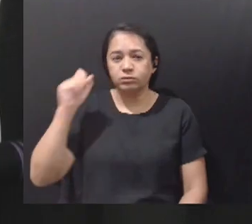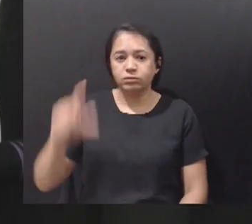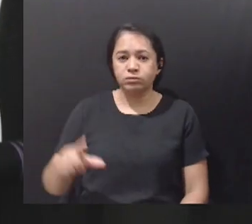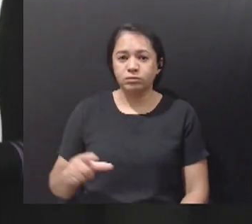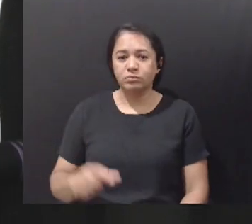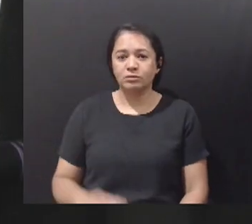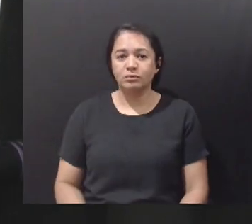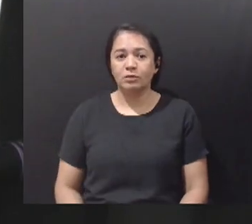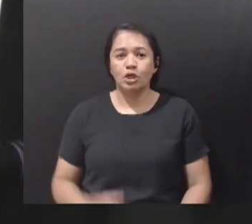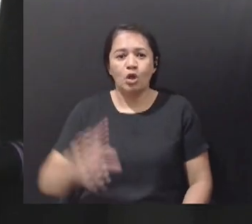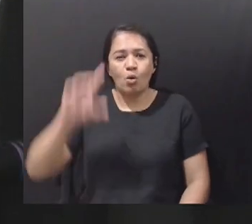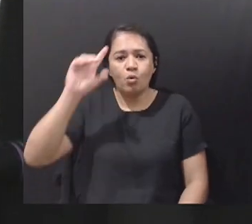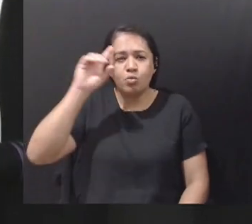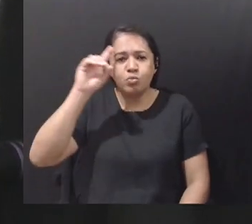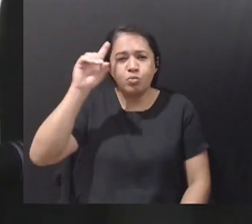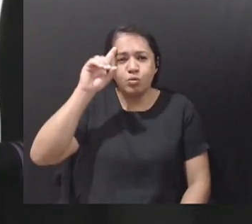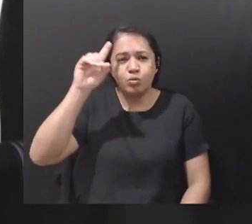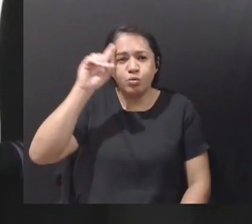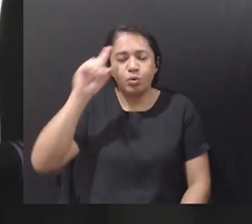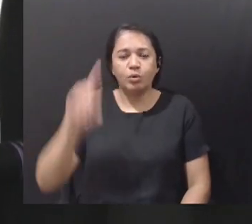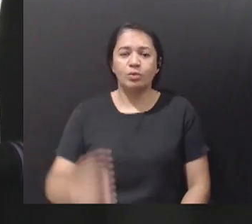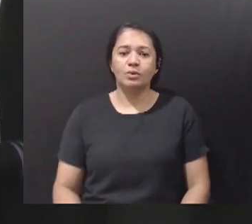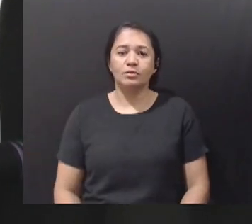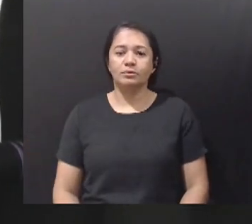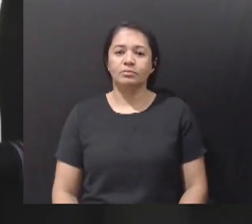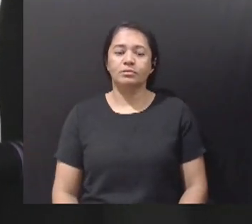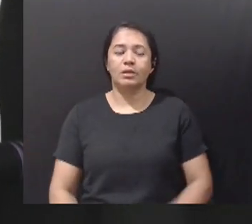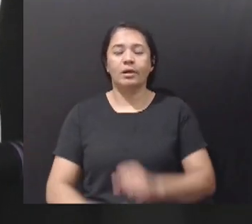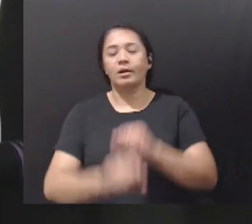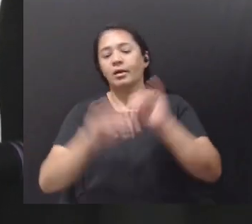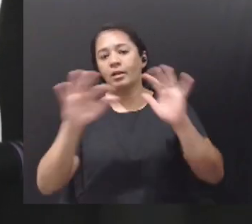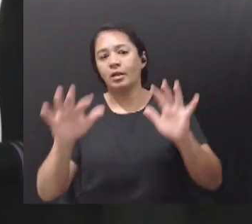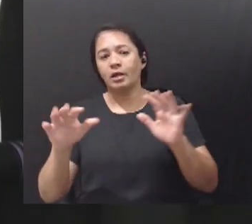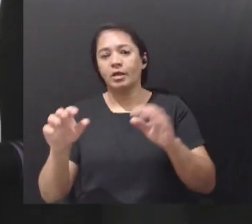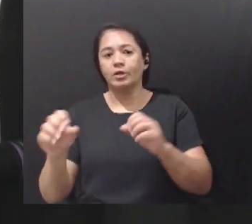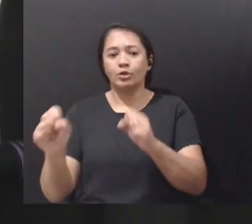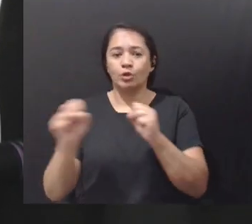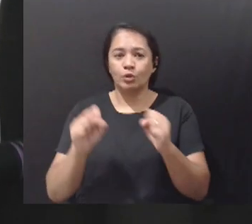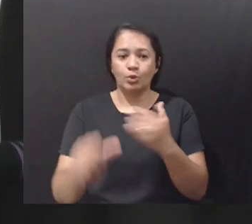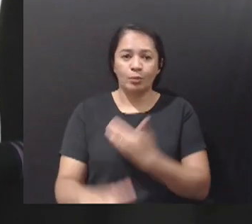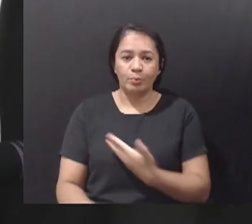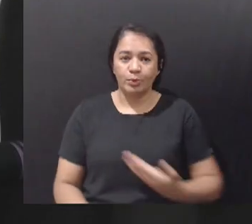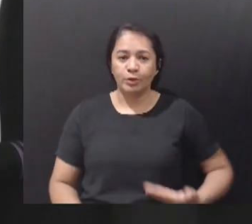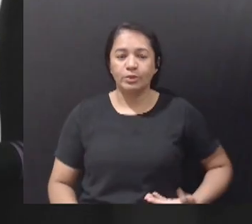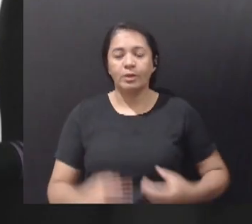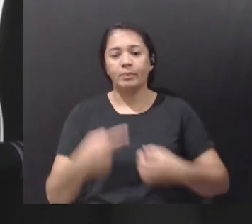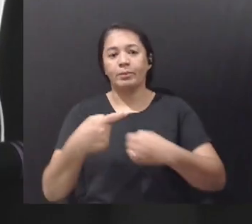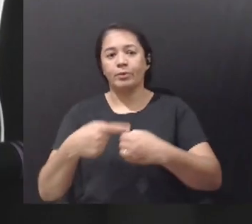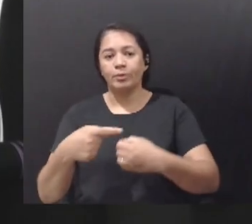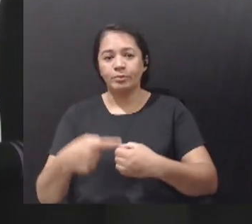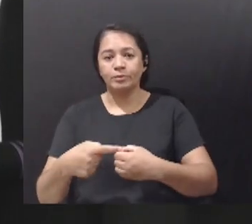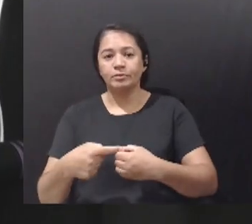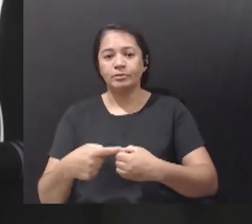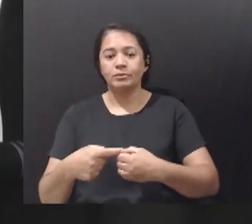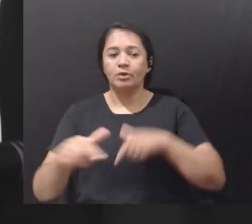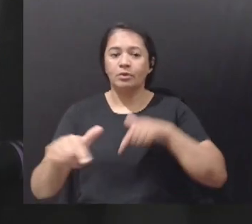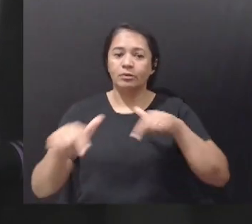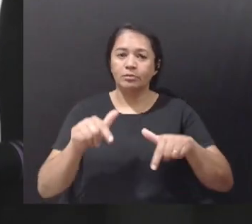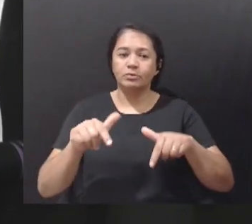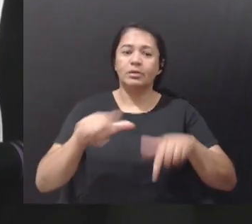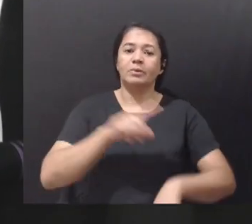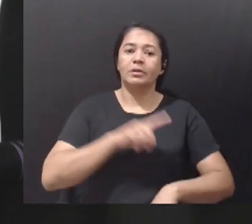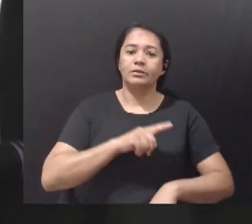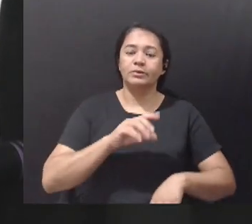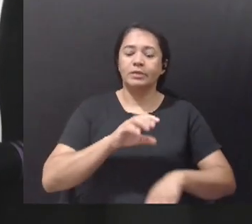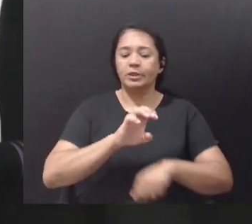os dias. Sim. É claro que o poder público, a cidade, né, tem um trabalho para isso, o Estado, a União, todo